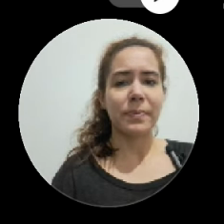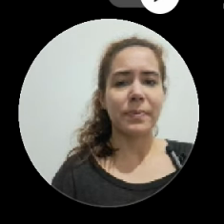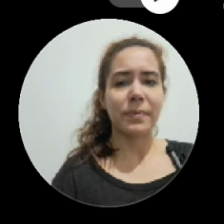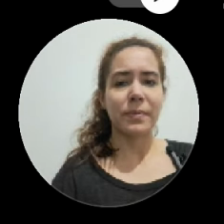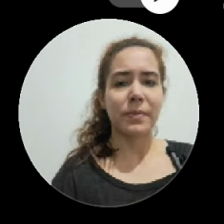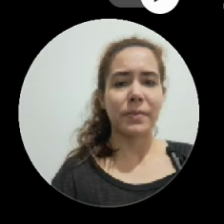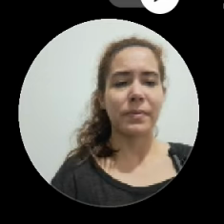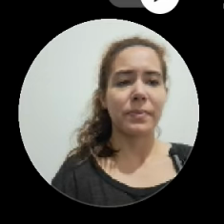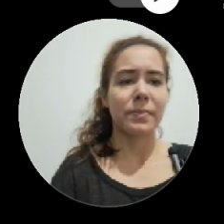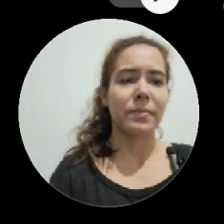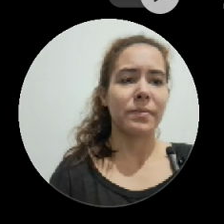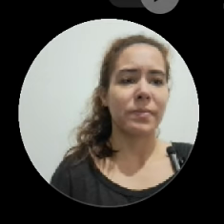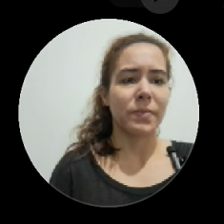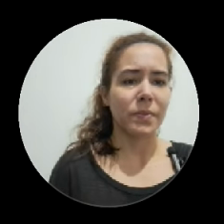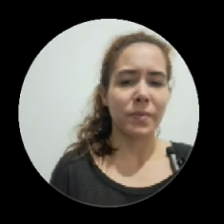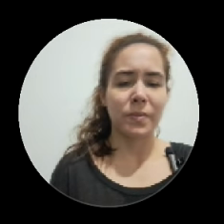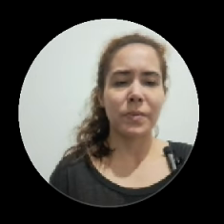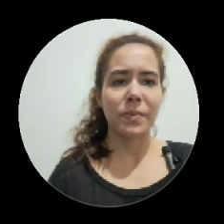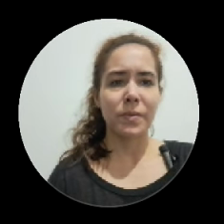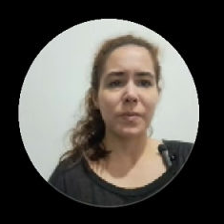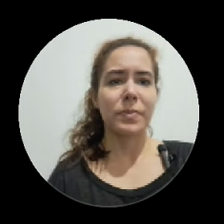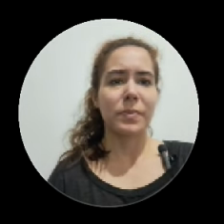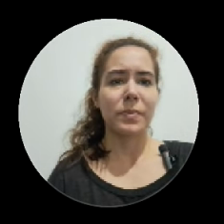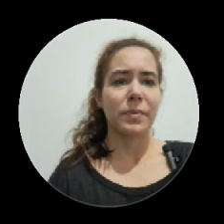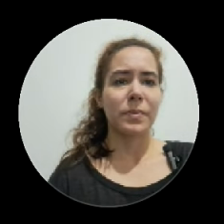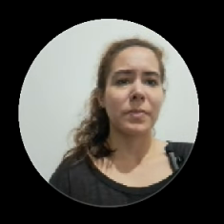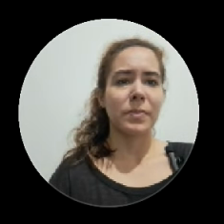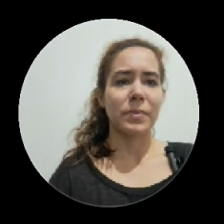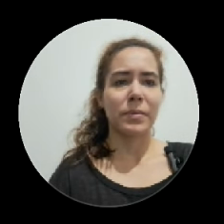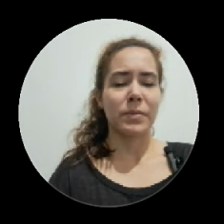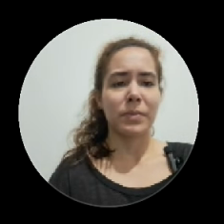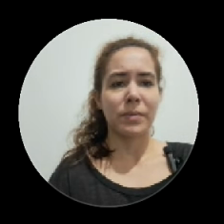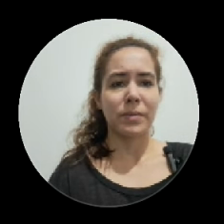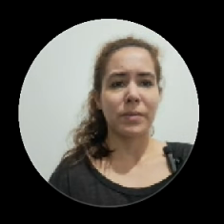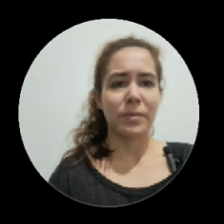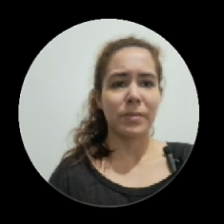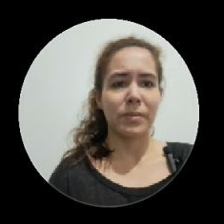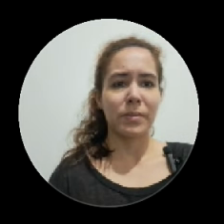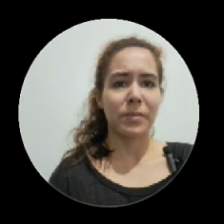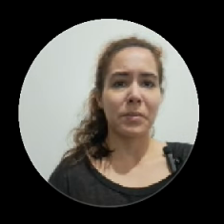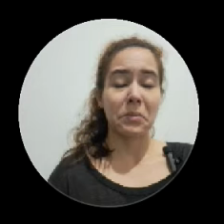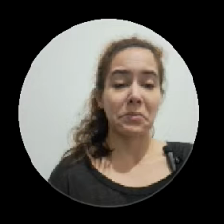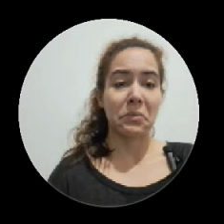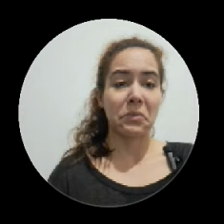Vacas na loja para vacas. É difícil entender o português de Portugal do que inglês.